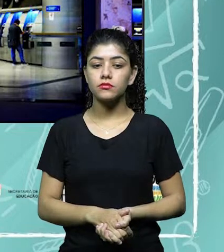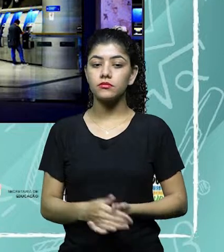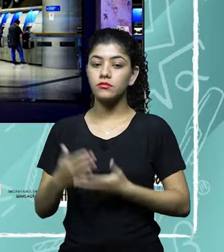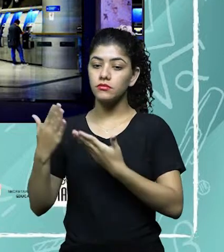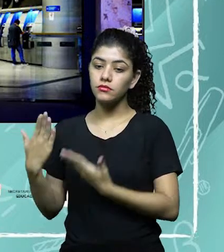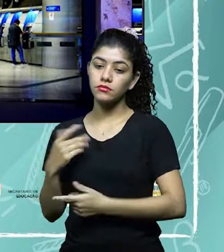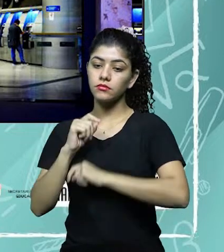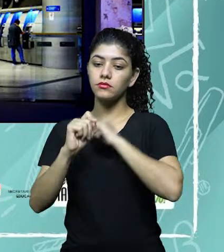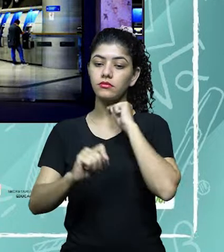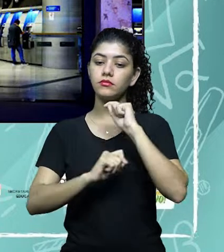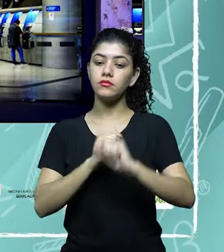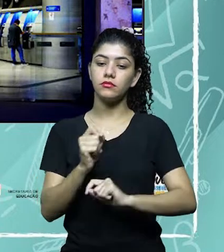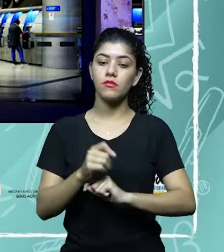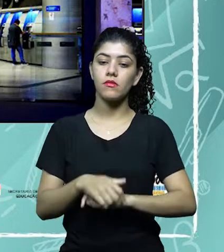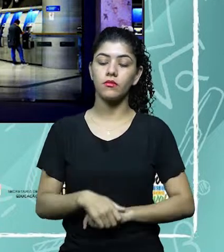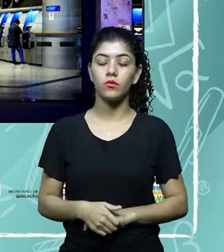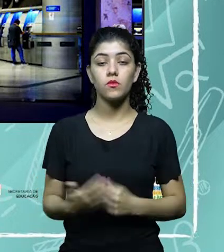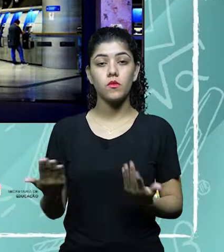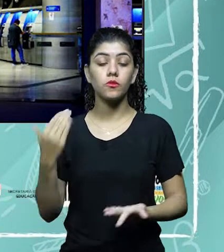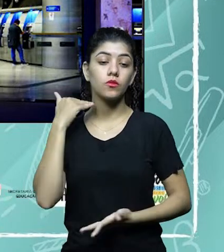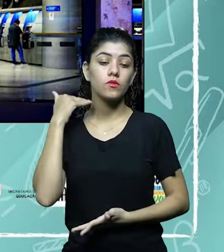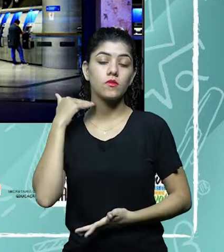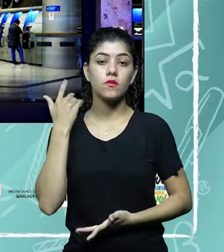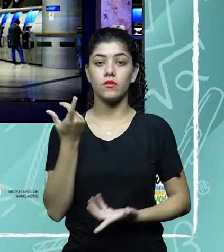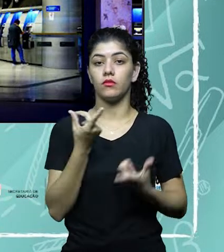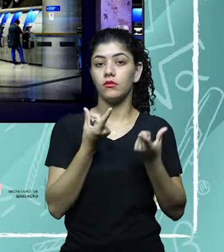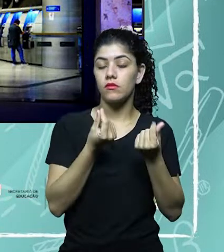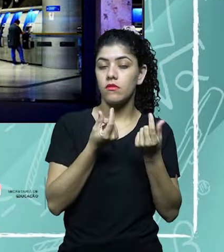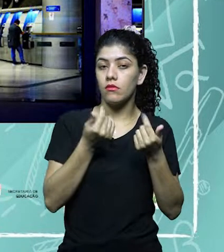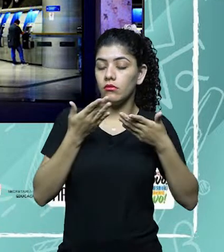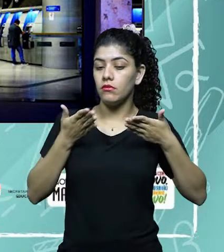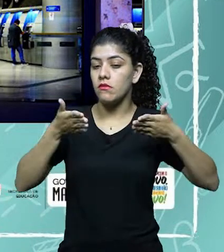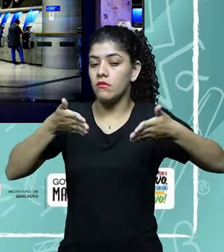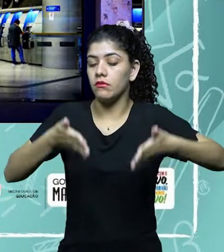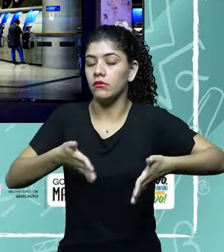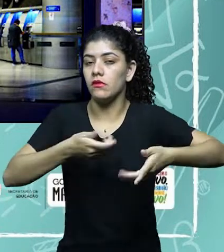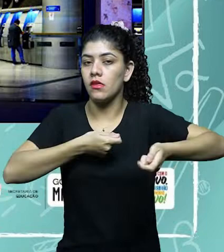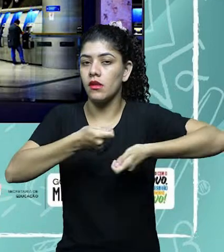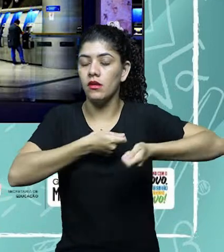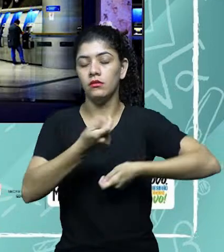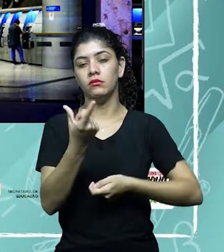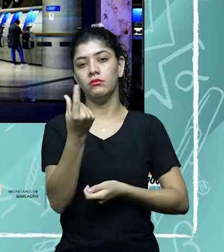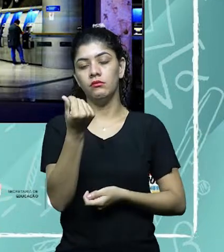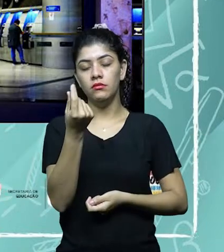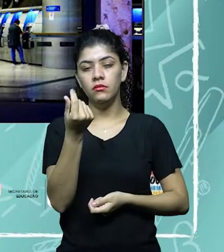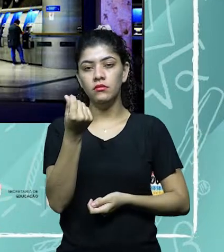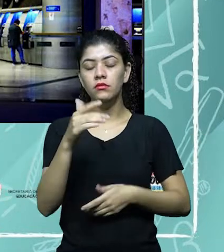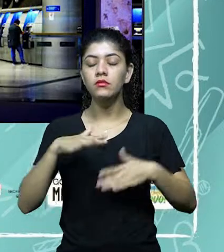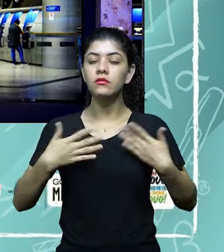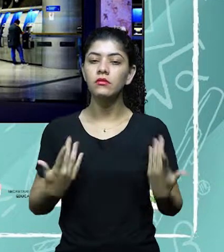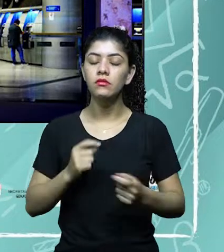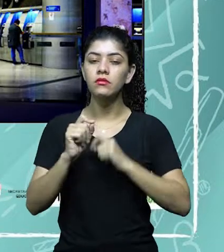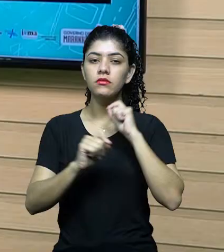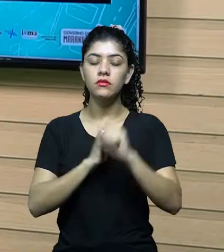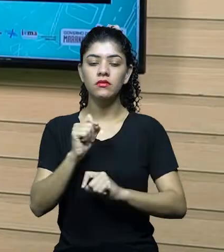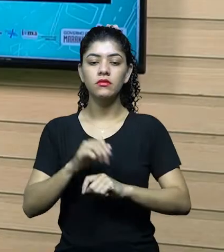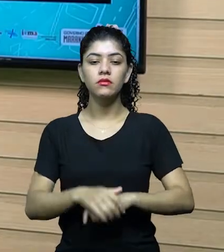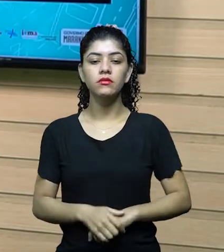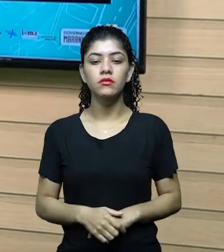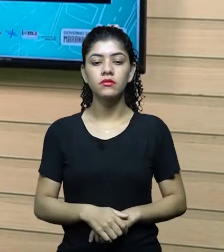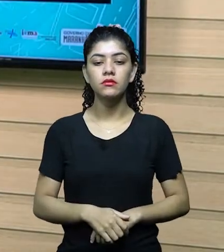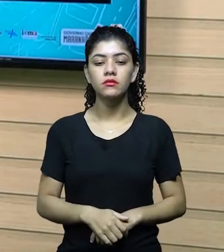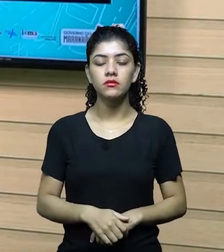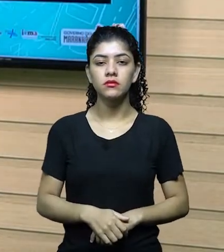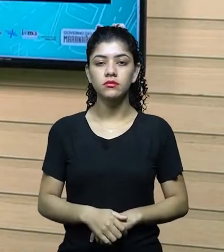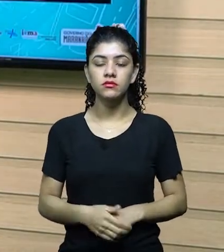Então, nesse sentido, o banco é uma entidade financeira dedicada à administração de dinheiro. Então, no banco,